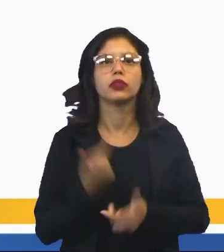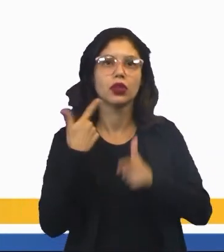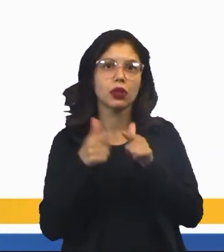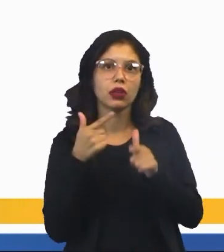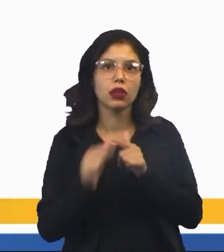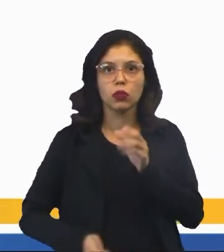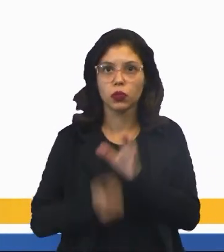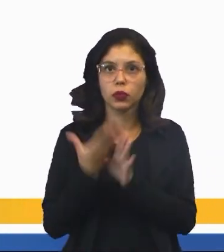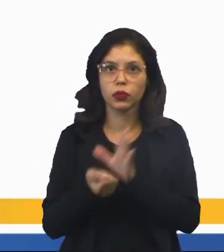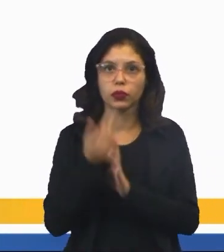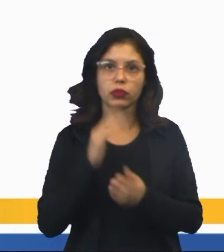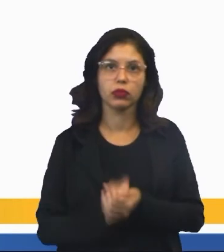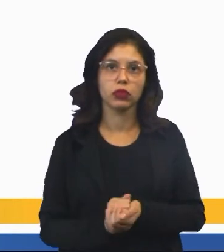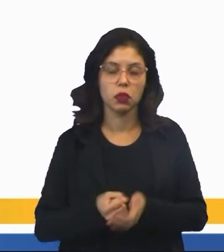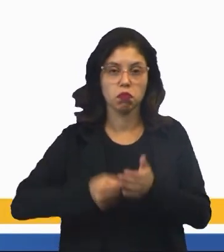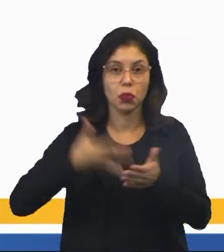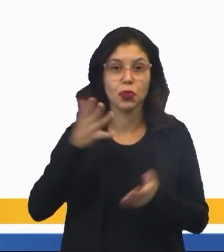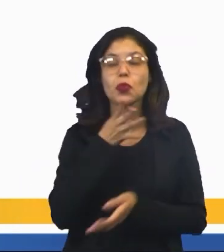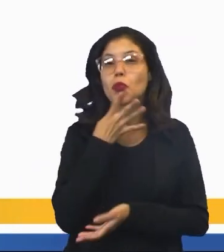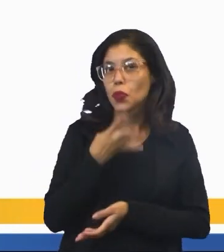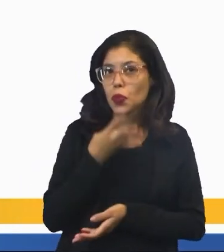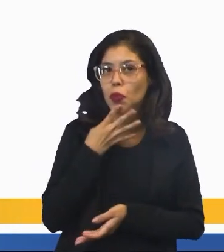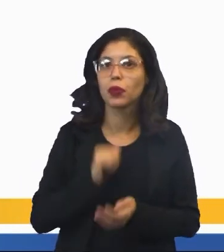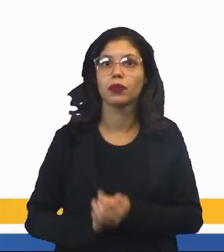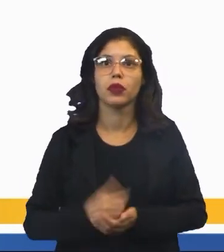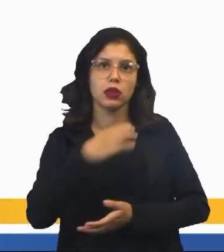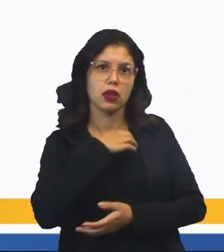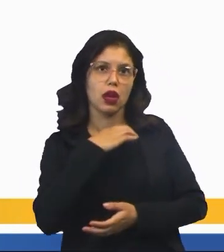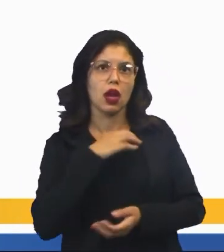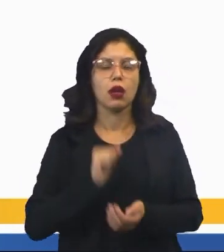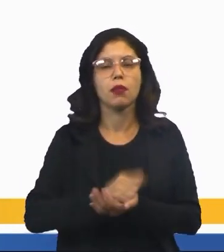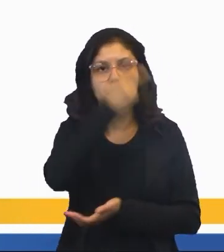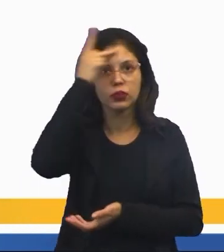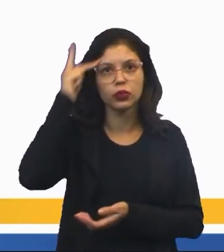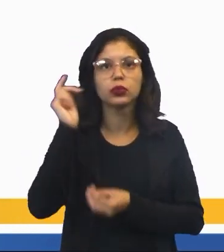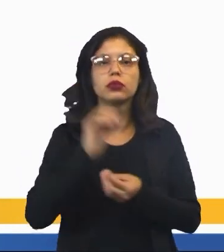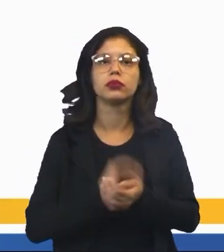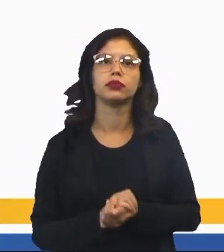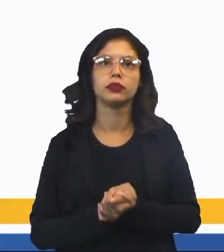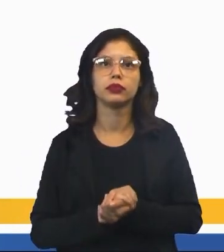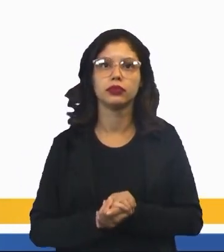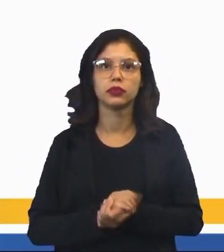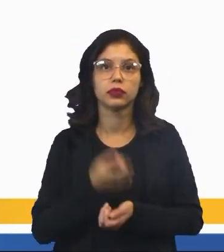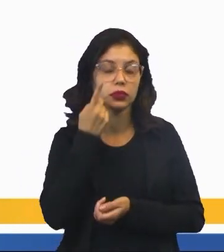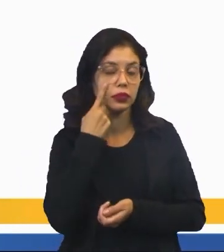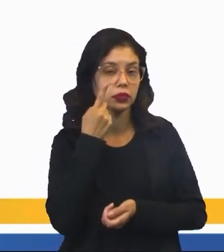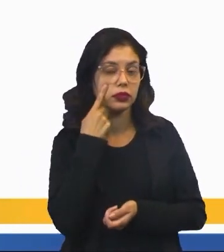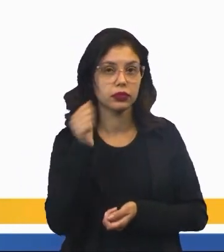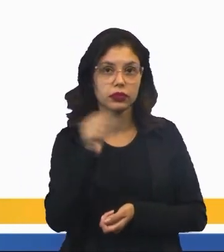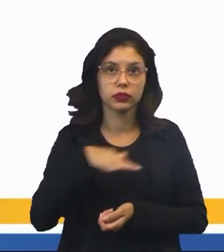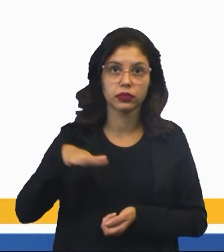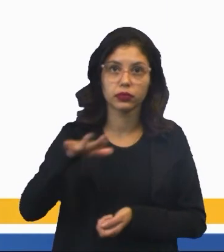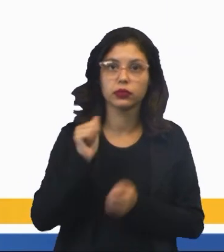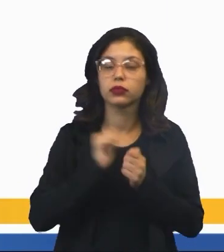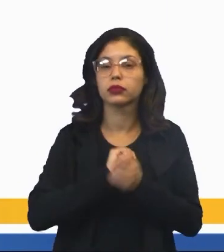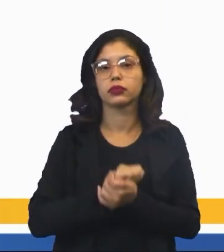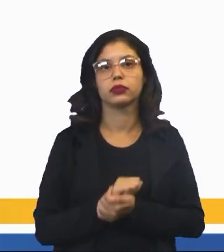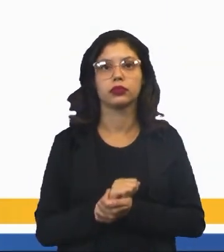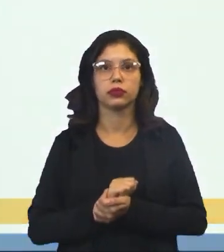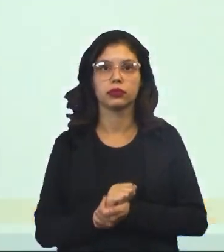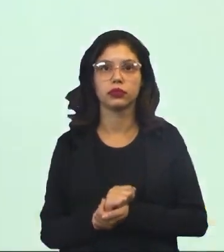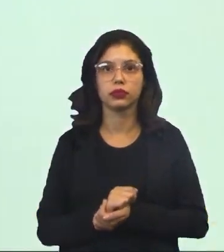problemas gerados são bastante conhecidos e são sentidos pelas pessoas e observados